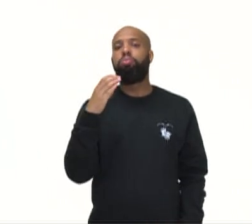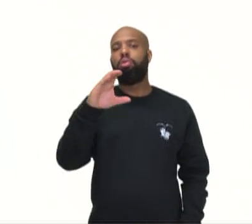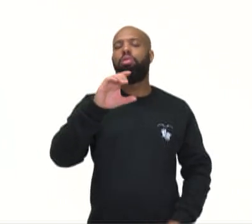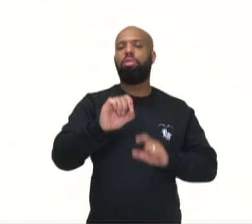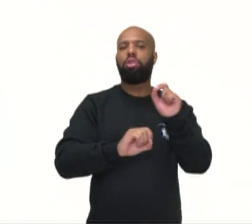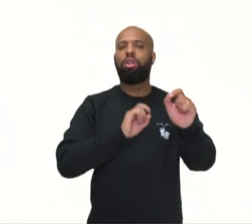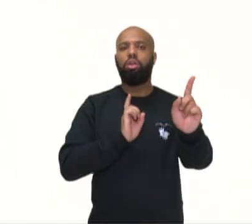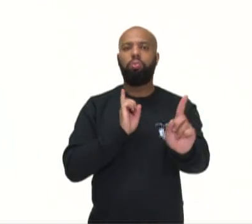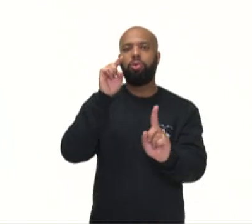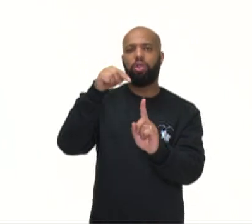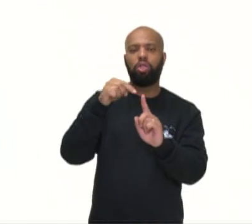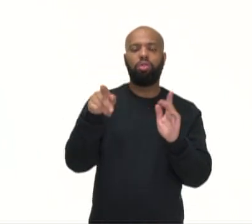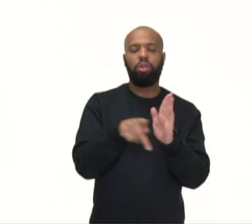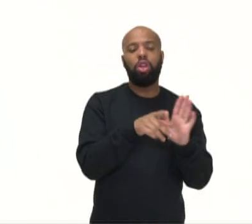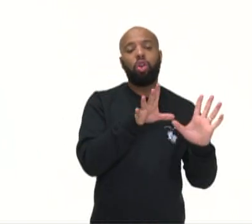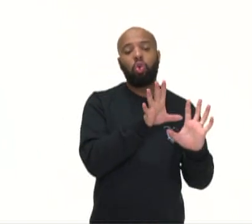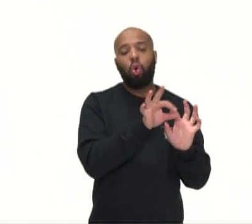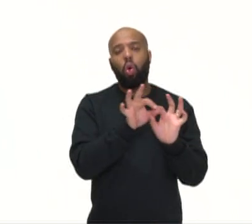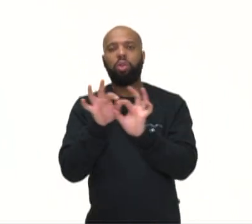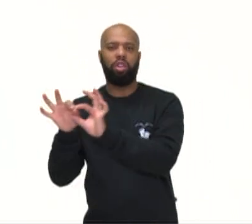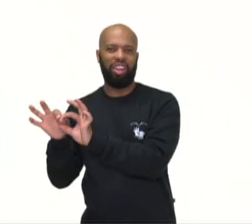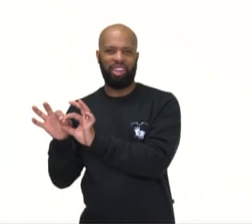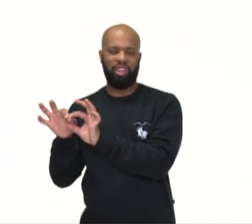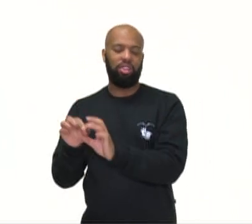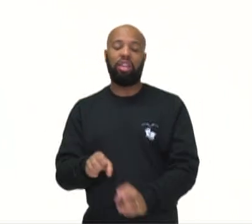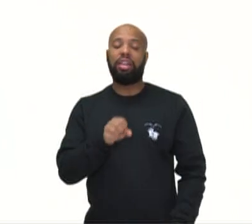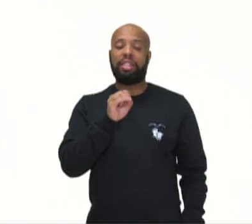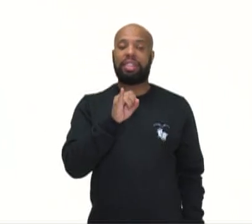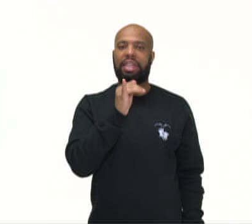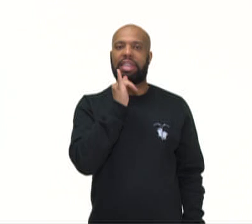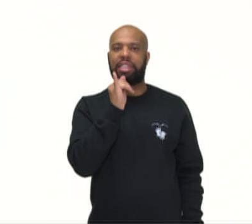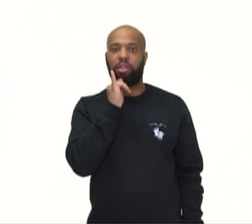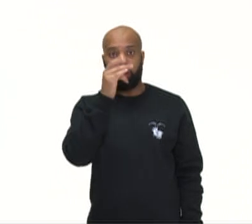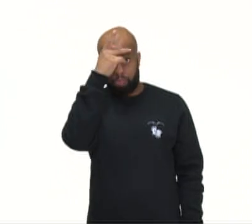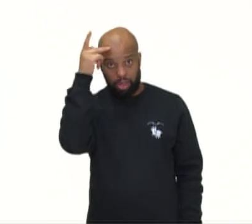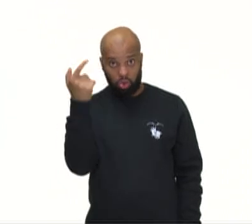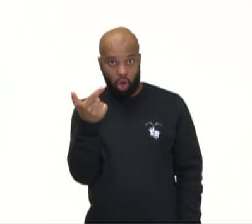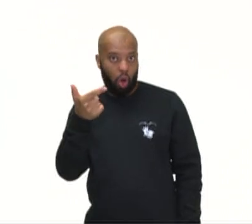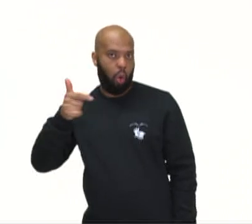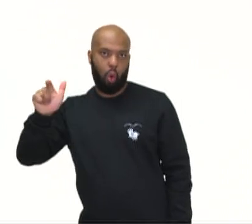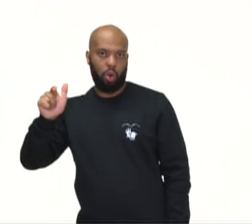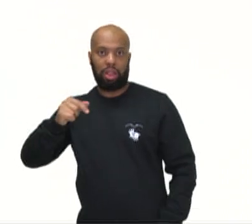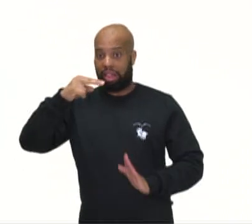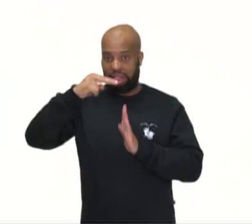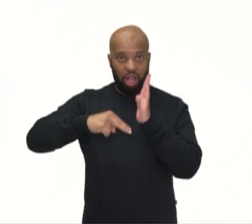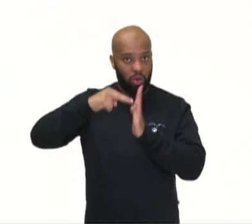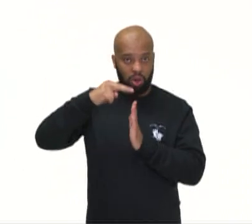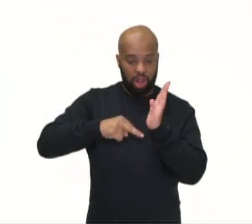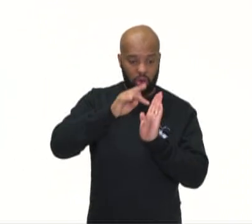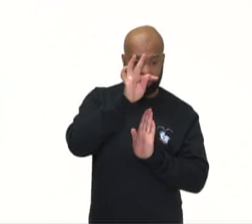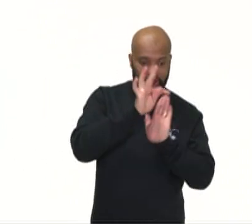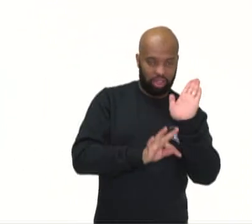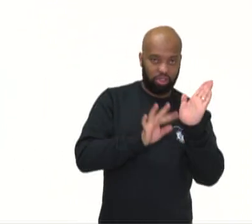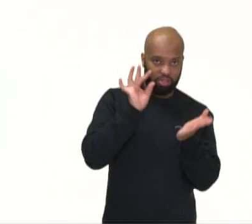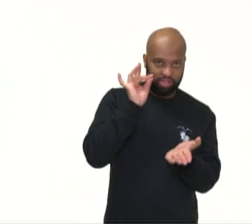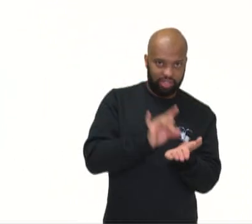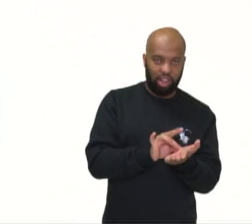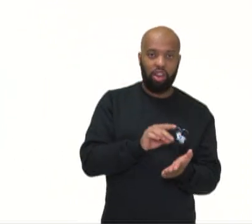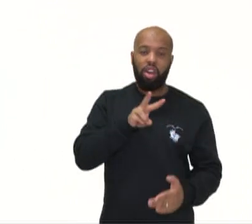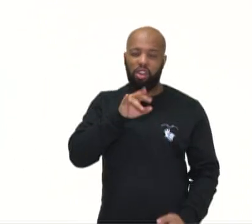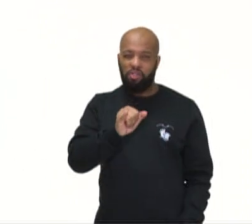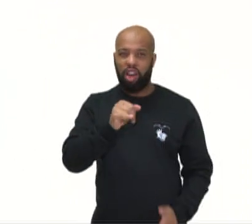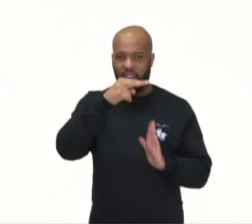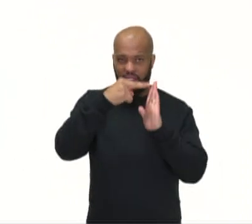de contextualizar até mesmo quem não tenha tido contato com o texto, ao qual nos referimos,